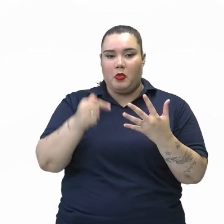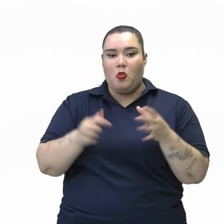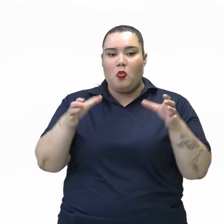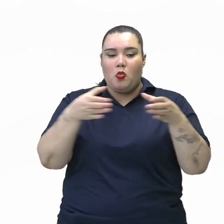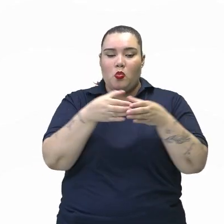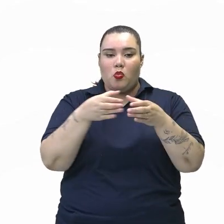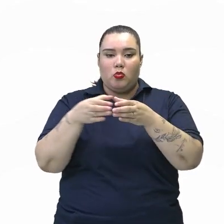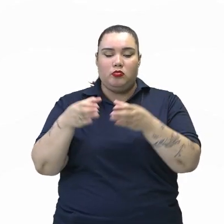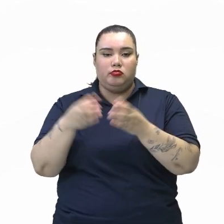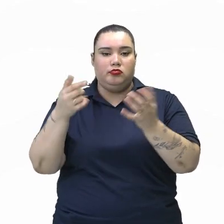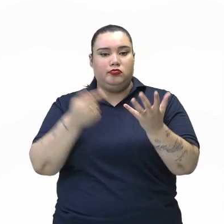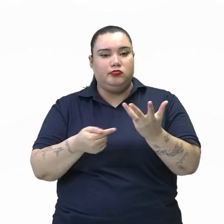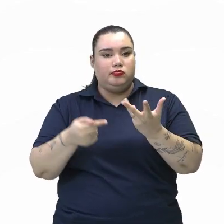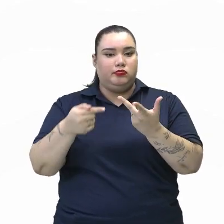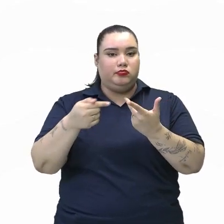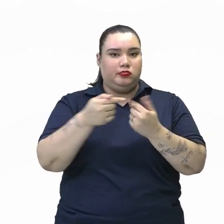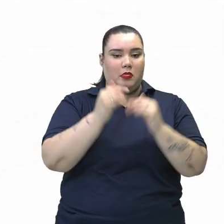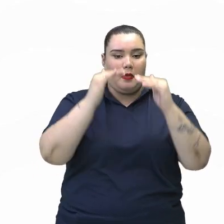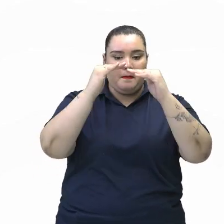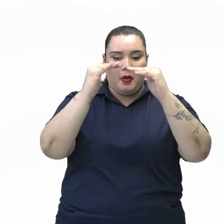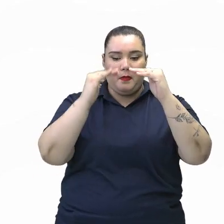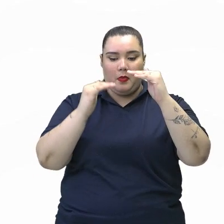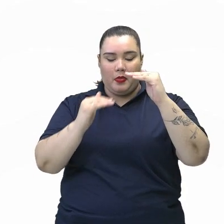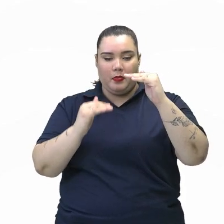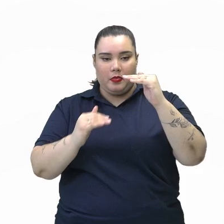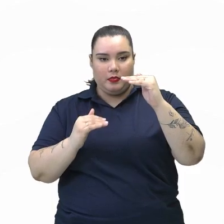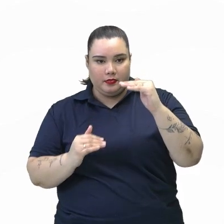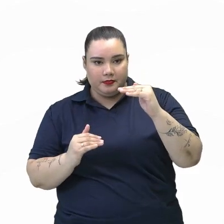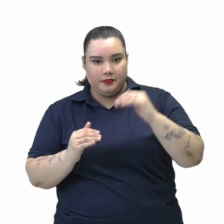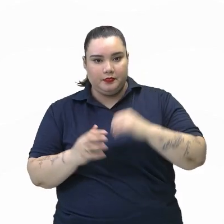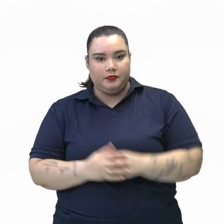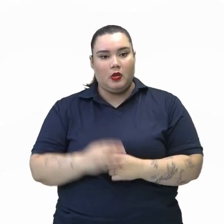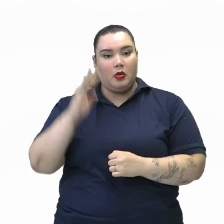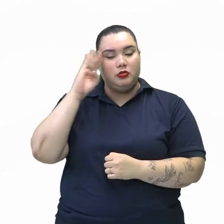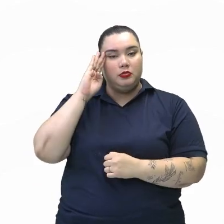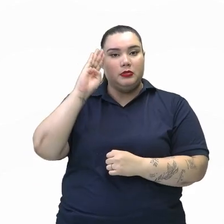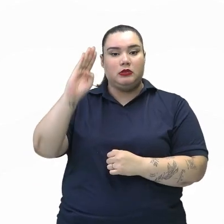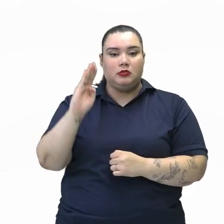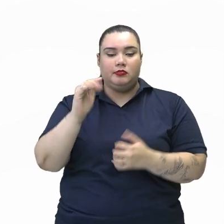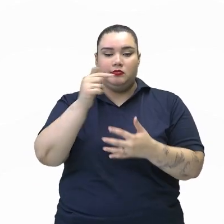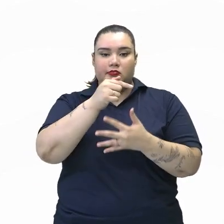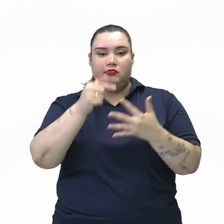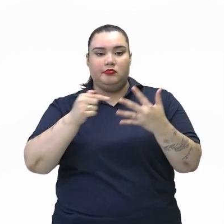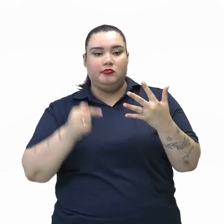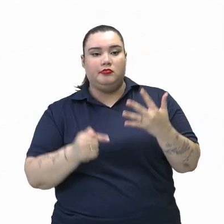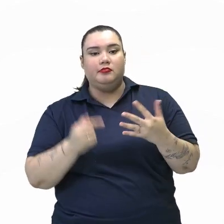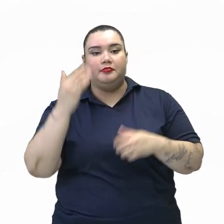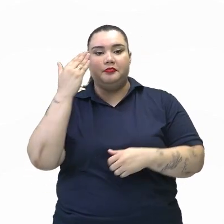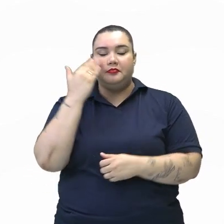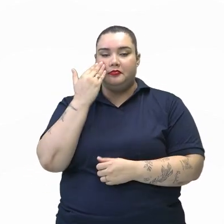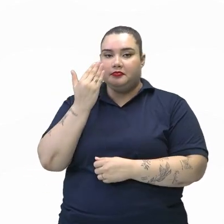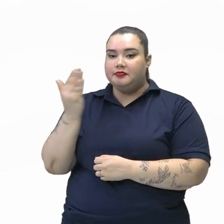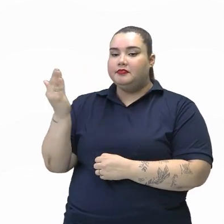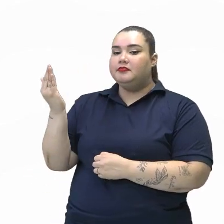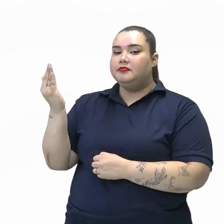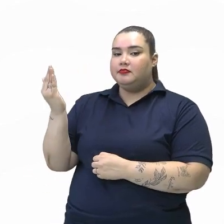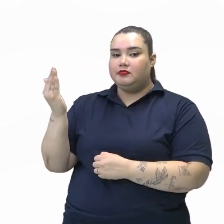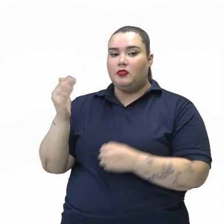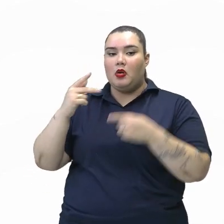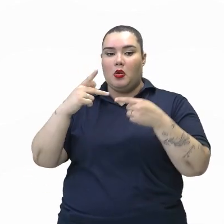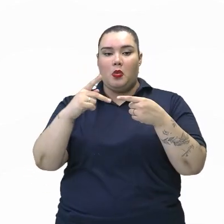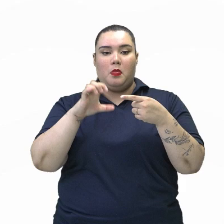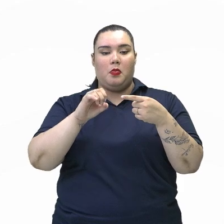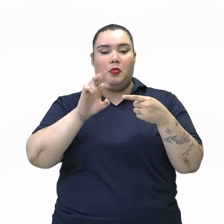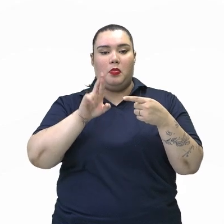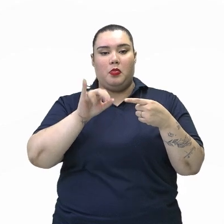né, com uma hierarquia um pouco mais abaixo do reino animal. Os principais são os poríferos, né, por